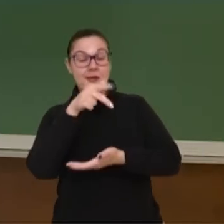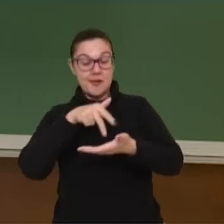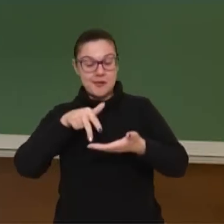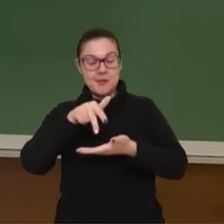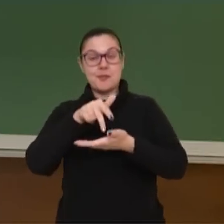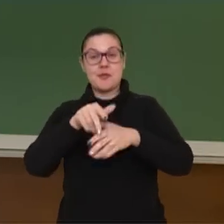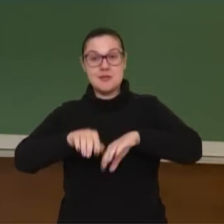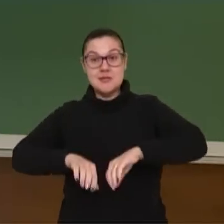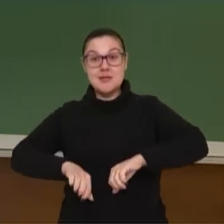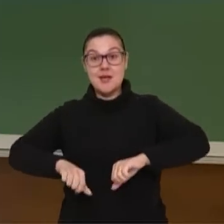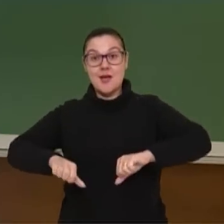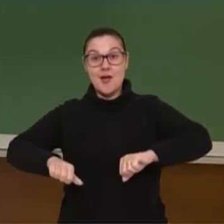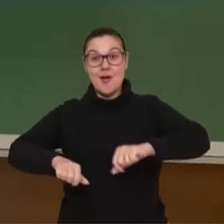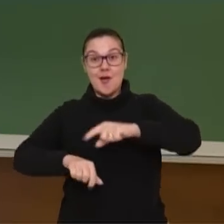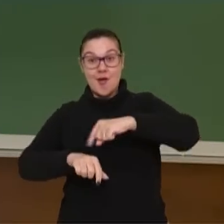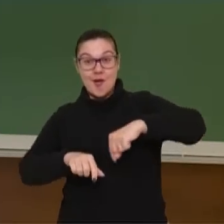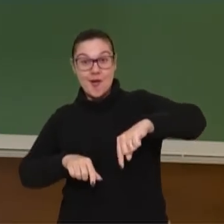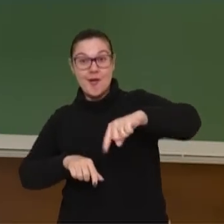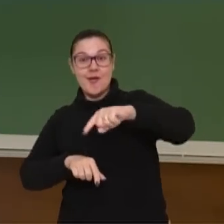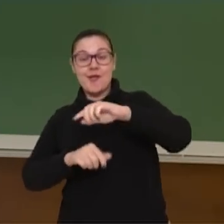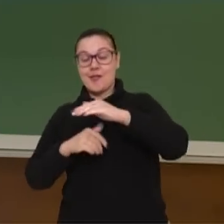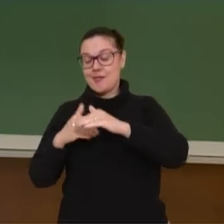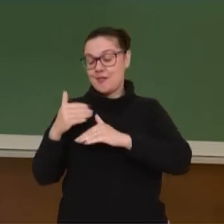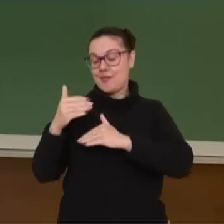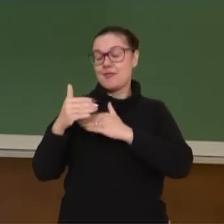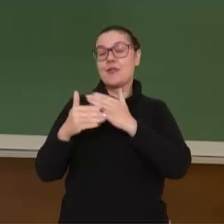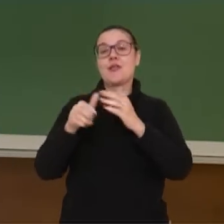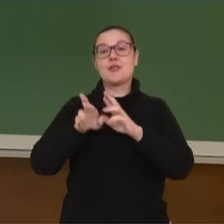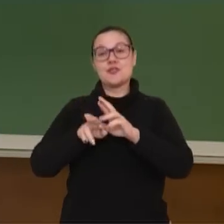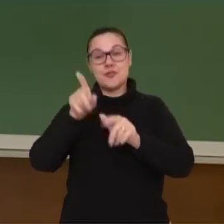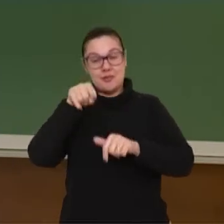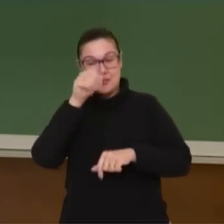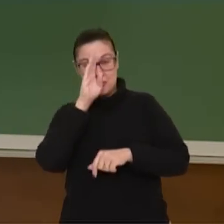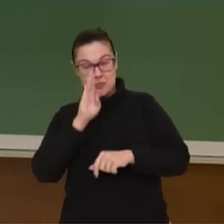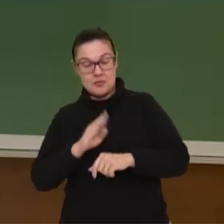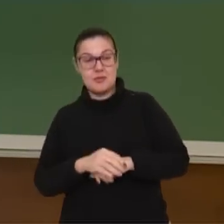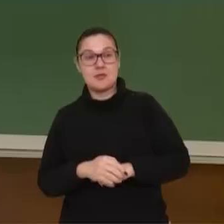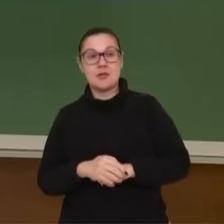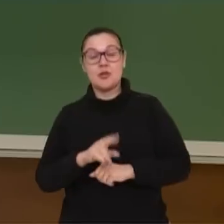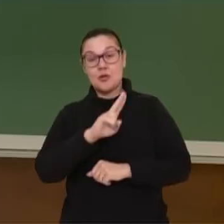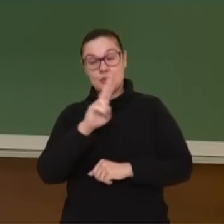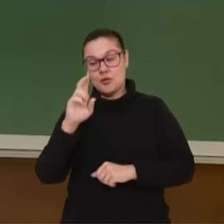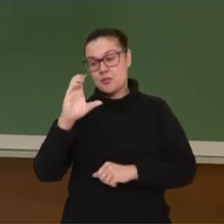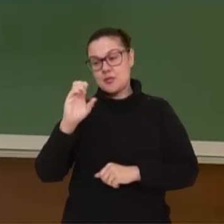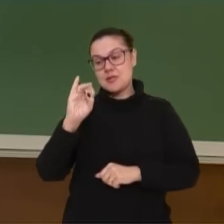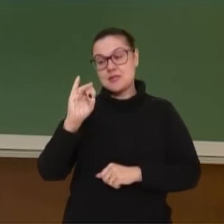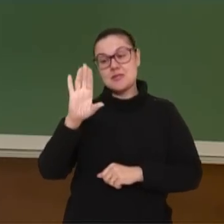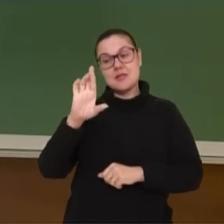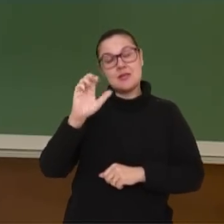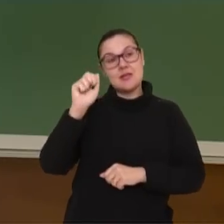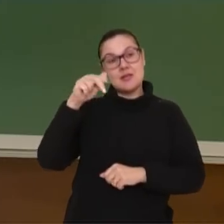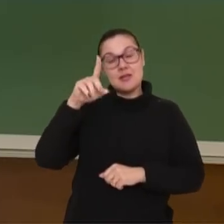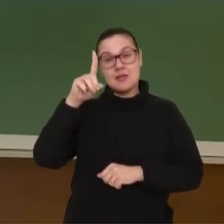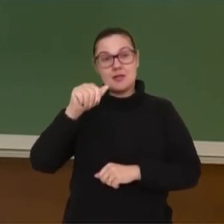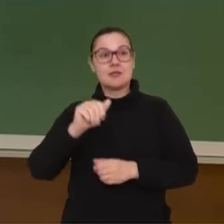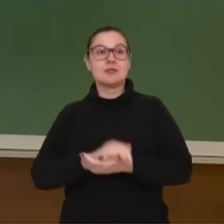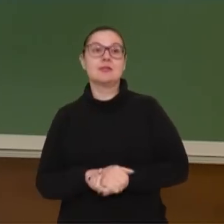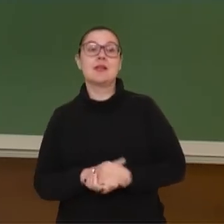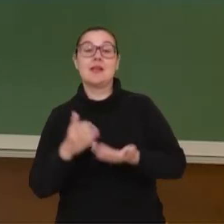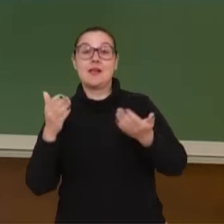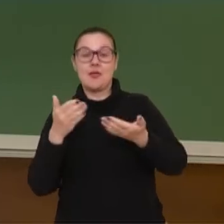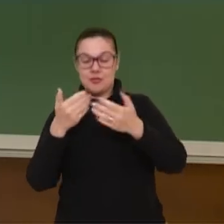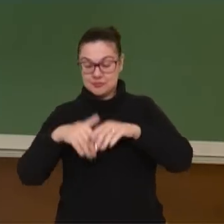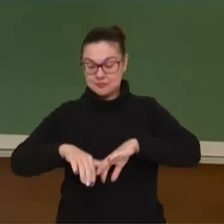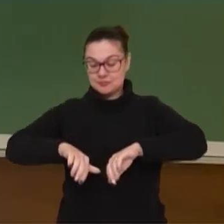de roda que ela se desenvolveu de forma um pouco diferente no Brasil e nós chamamos ela de ciranda. Então,